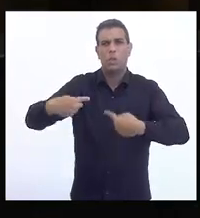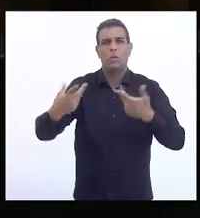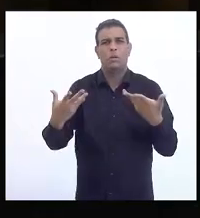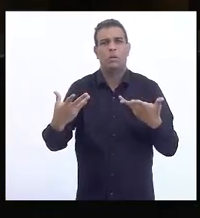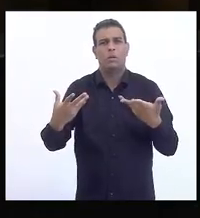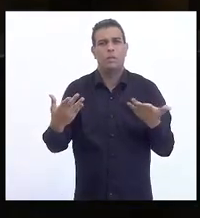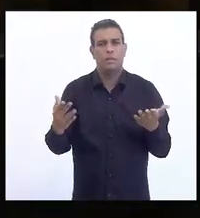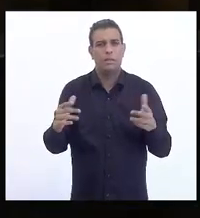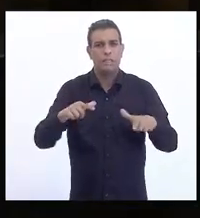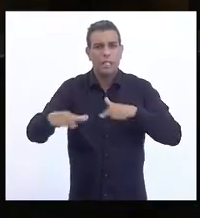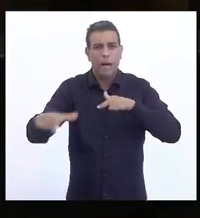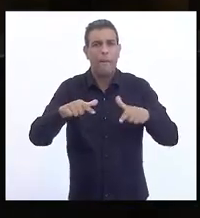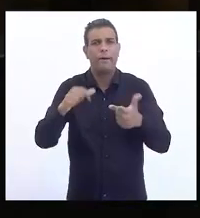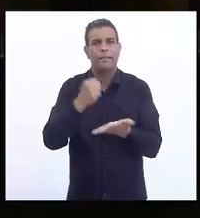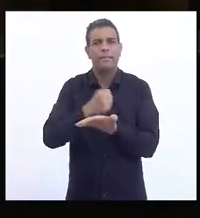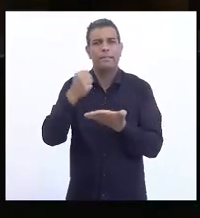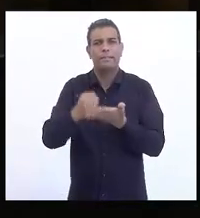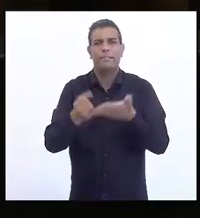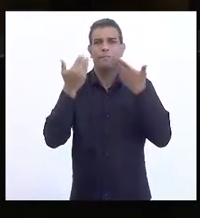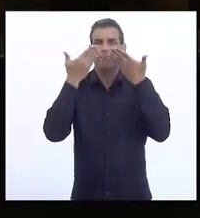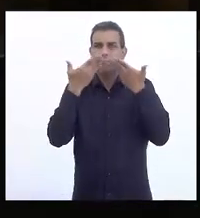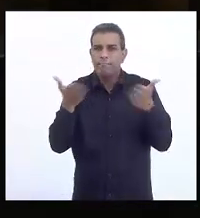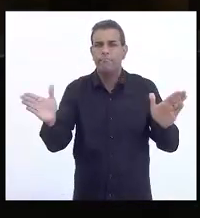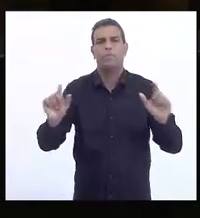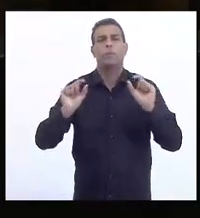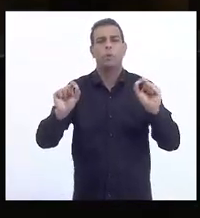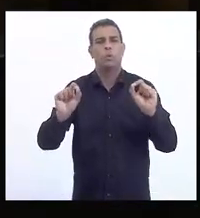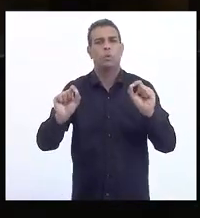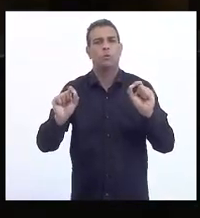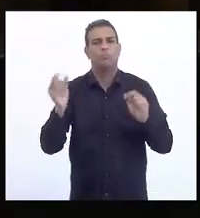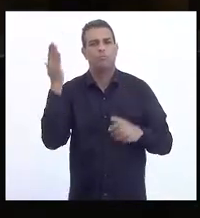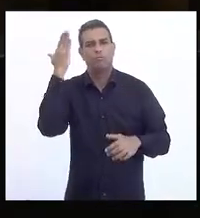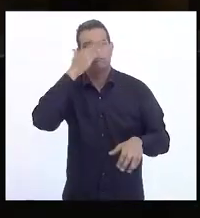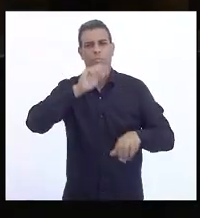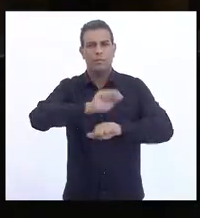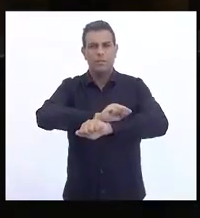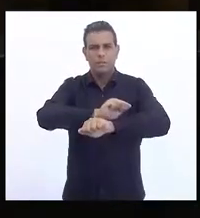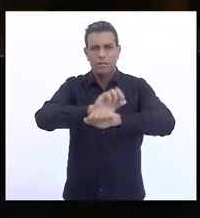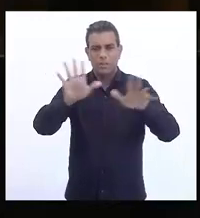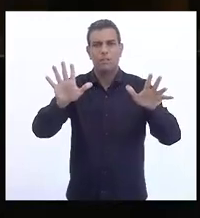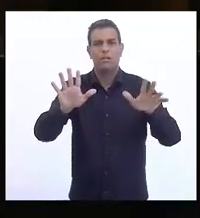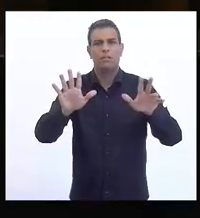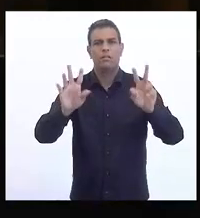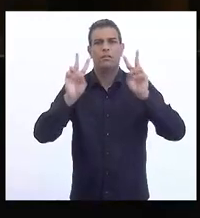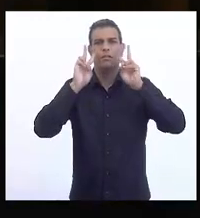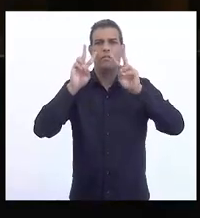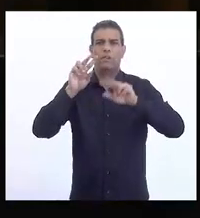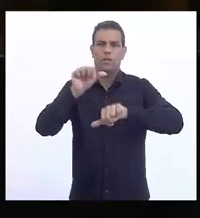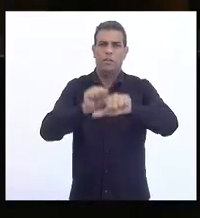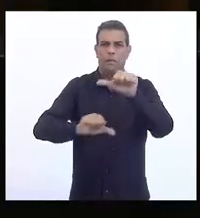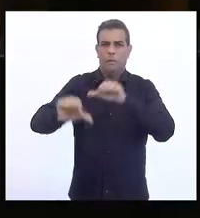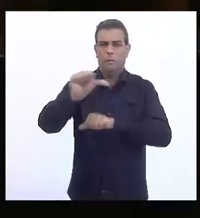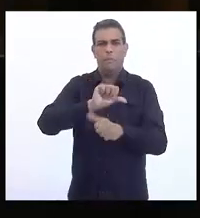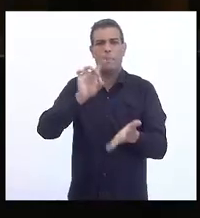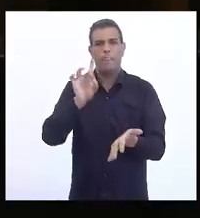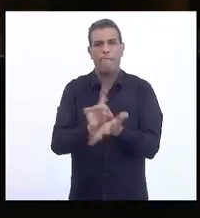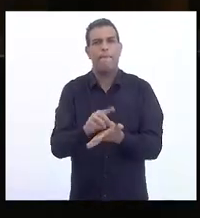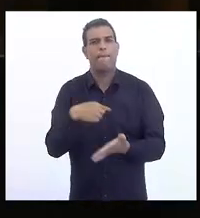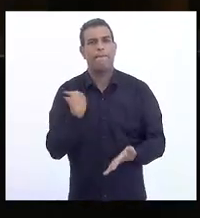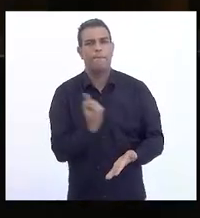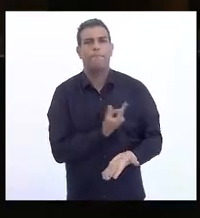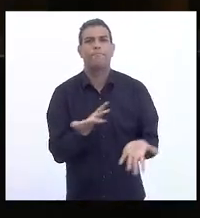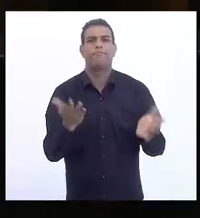renda que esteja transparente, que a gente possa entender que o estado, de fato, vai se recuperar. Então, a gente esteve